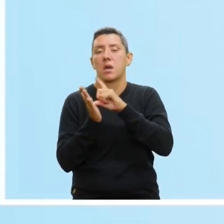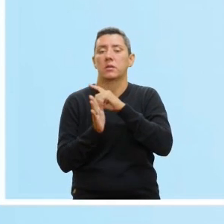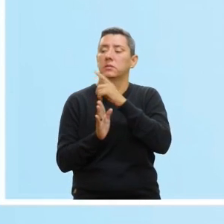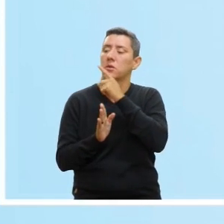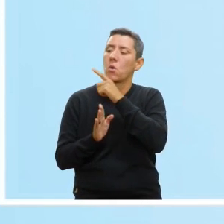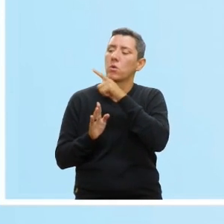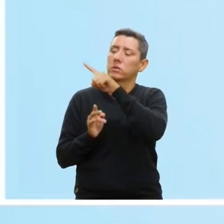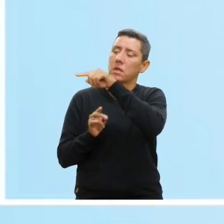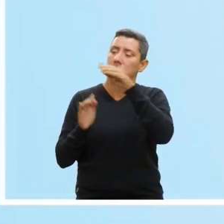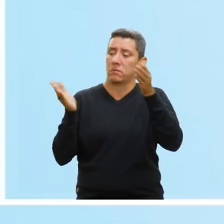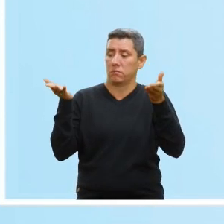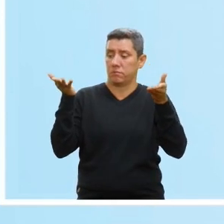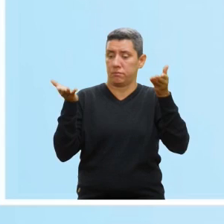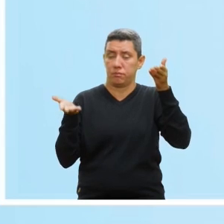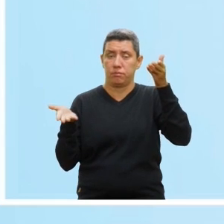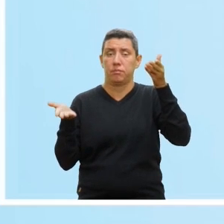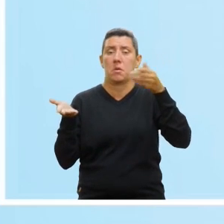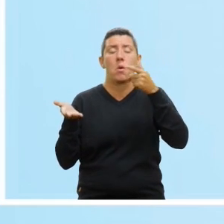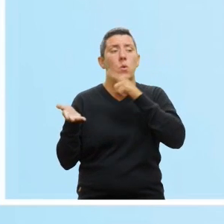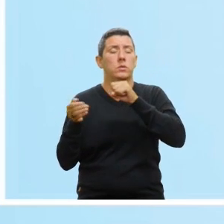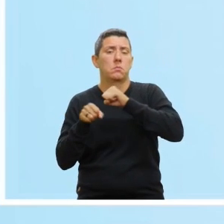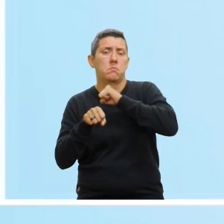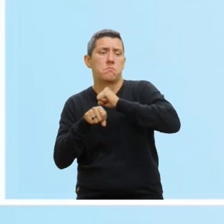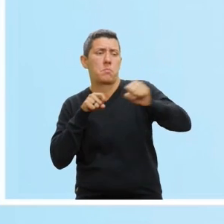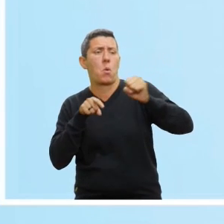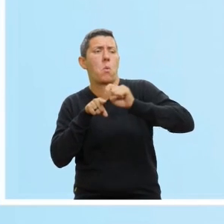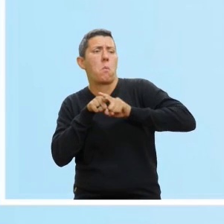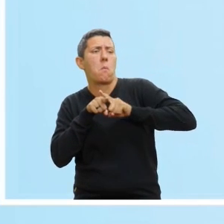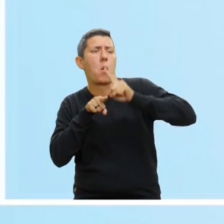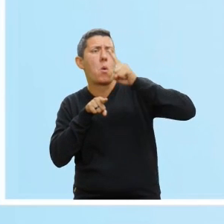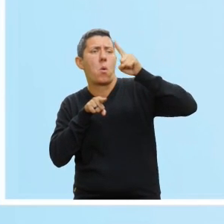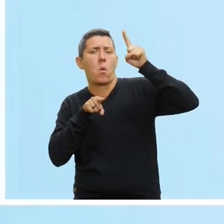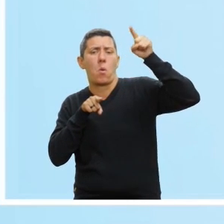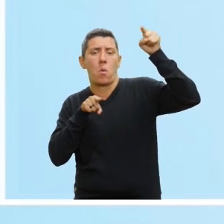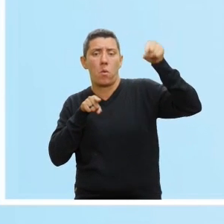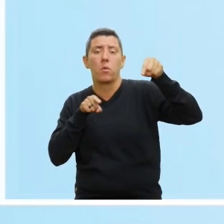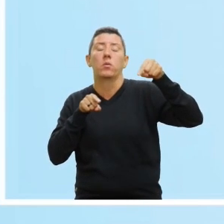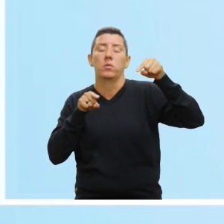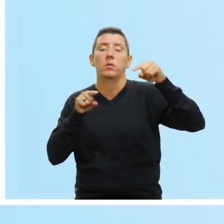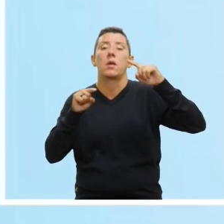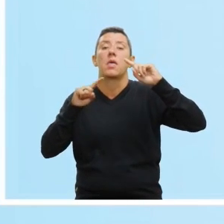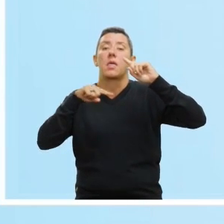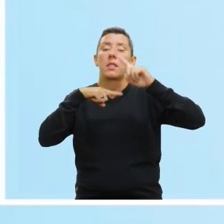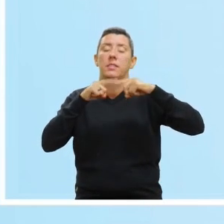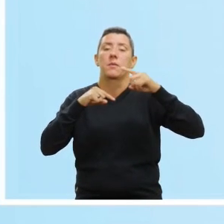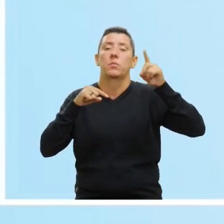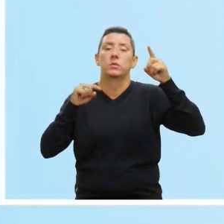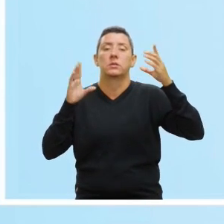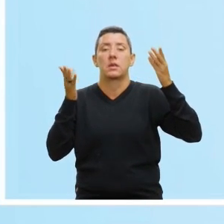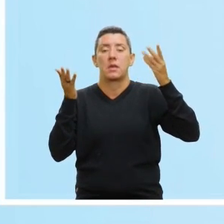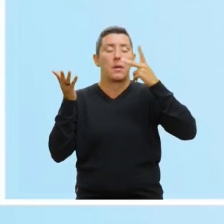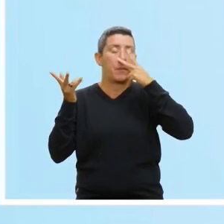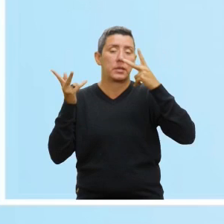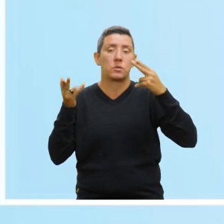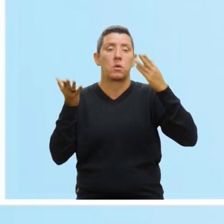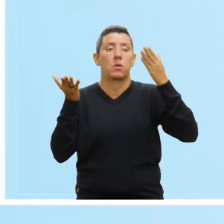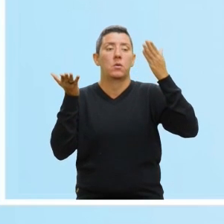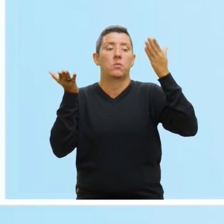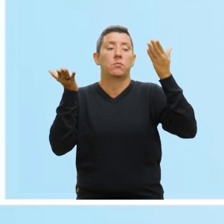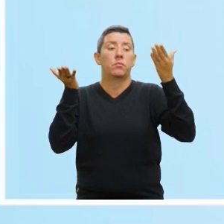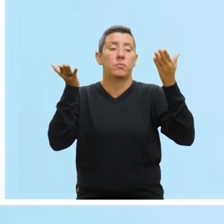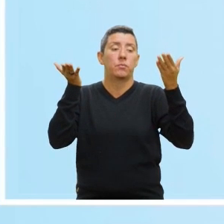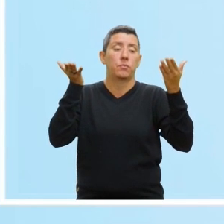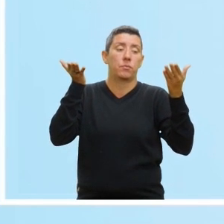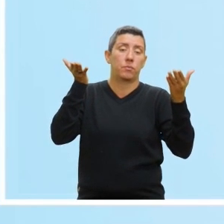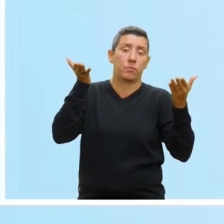potência muito forte. Então, quilômetros depois, existe esse efeito que ele utiliza dessa potência